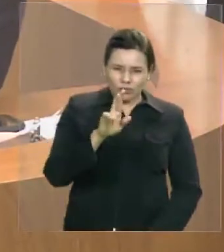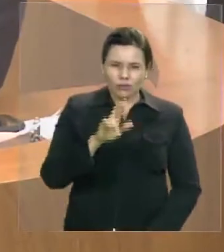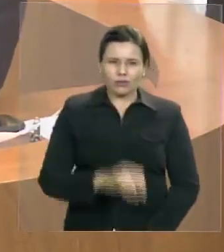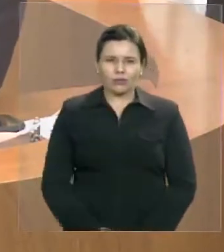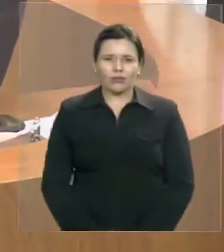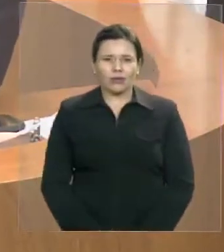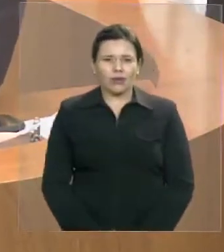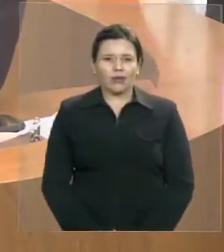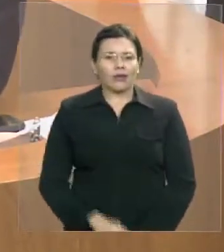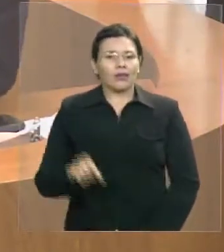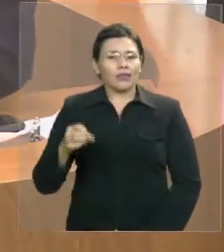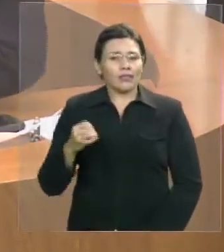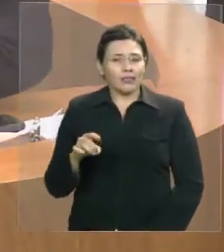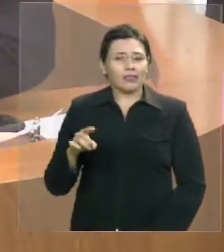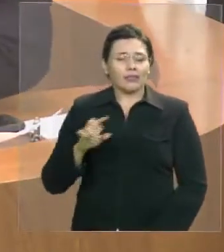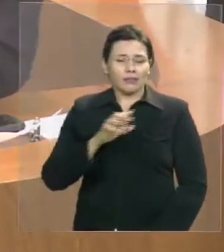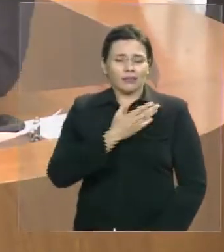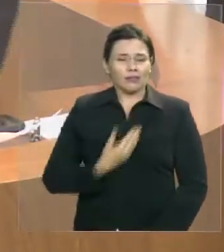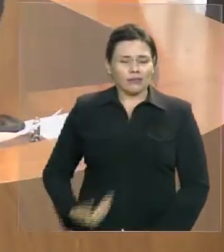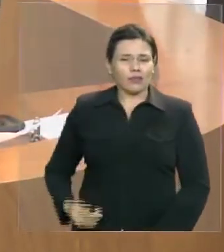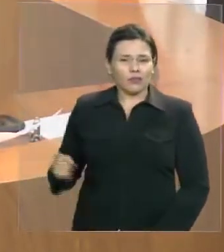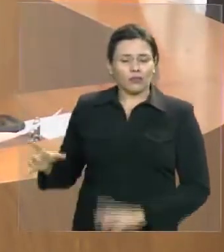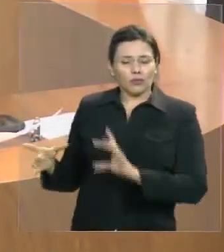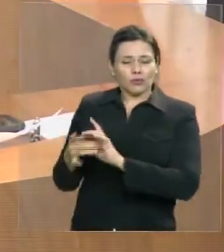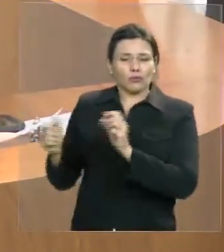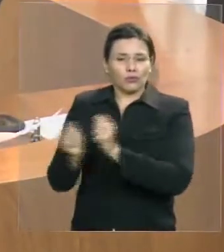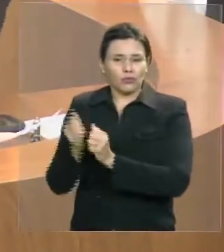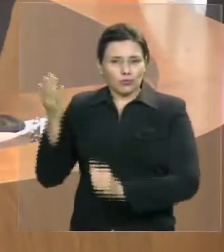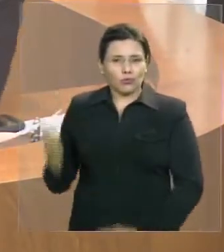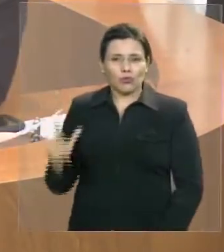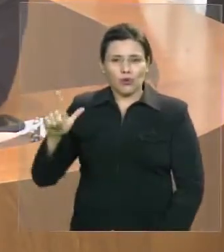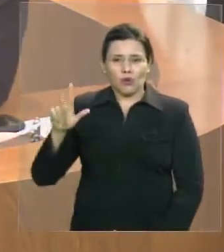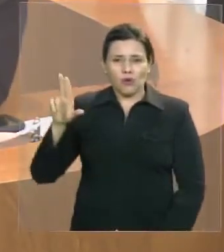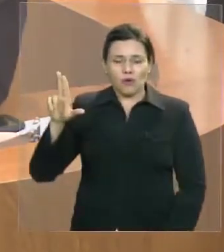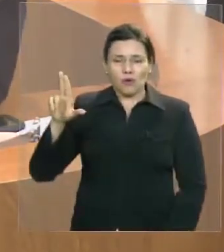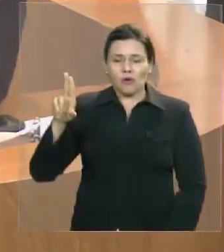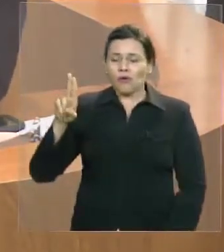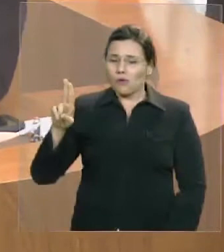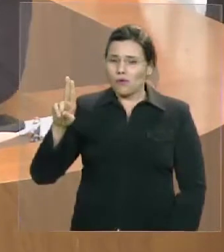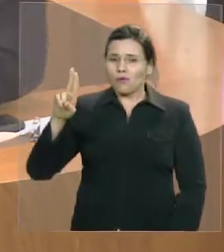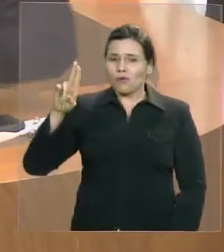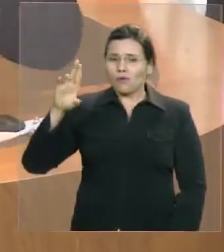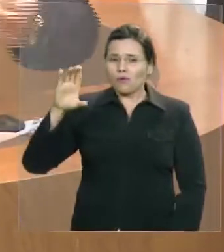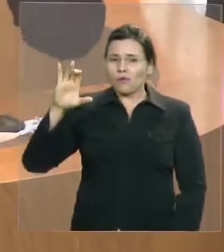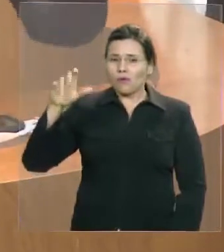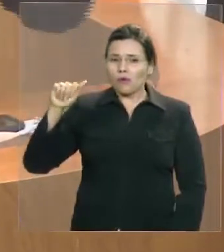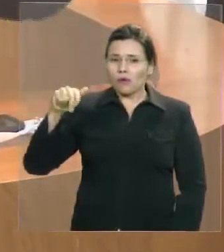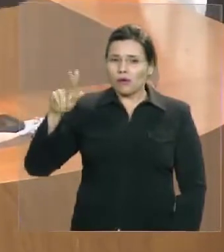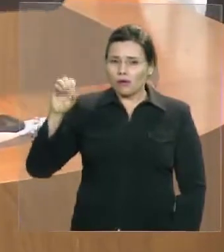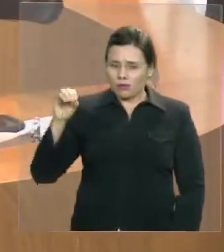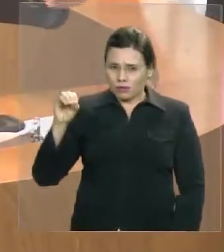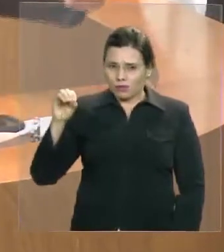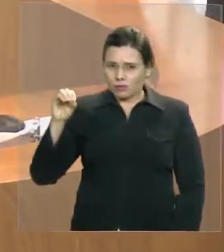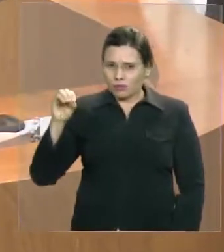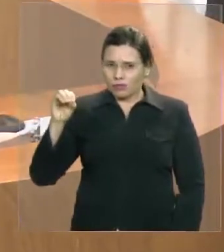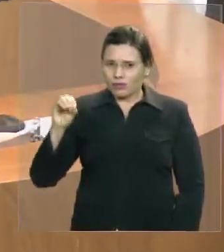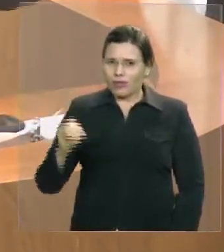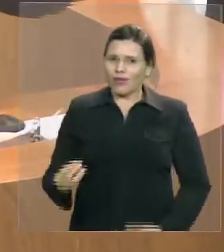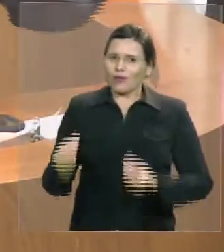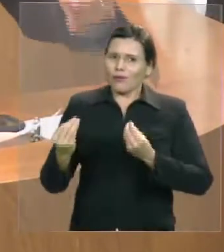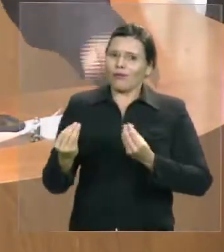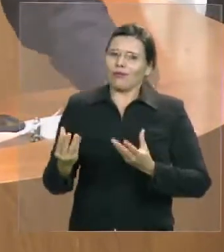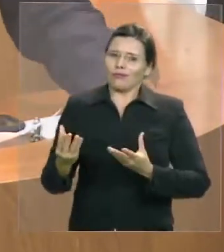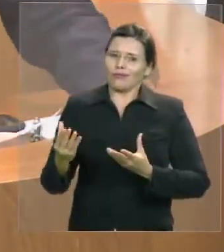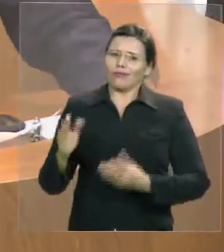Cabo Campos. Onde um atentado ocorreu naquele município. Talvez o Estado Islâmico não